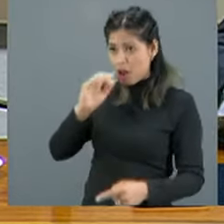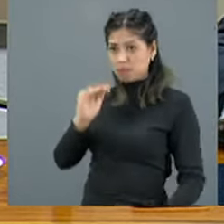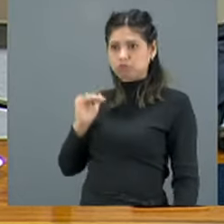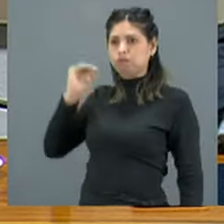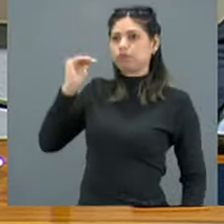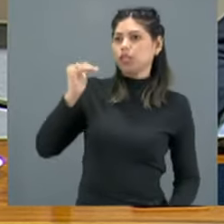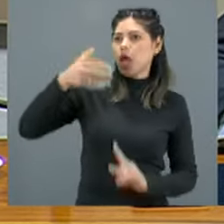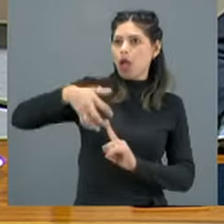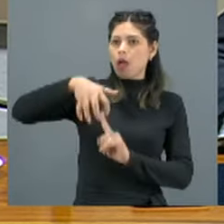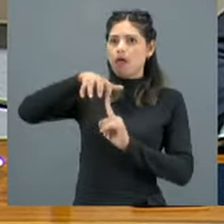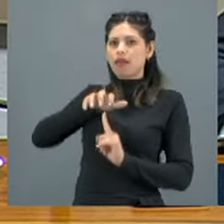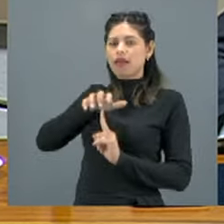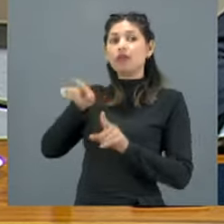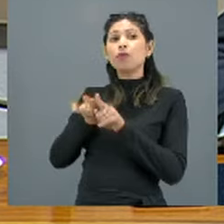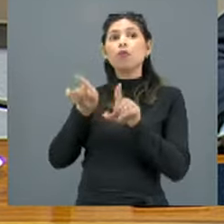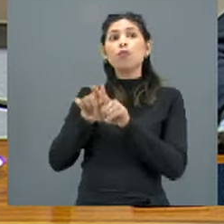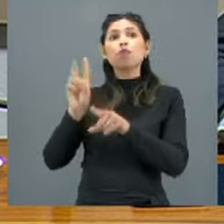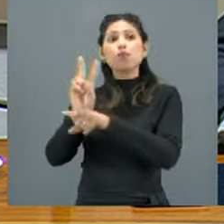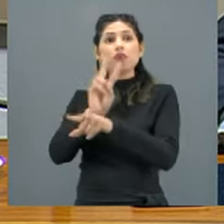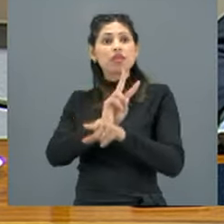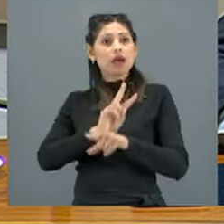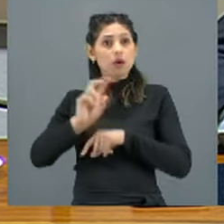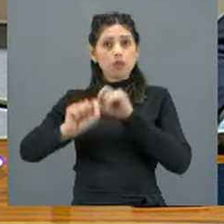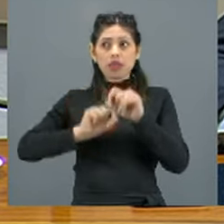da Amazônia. Se tivesse um pingo